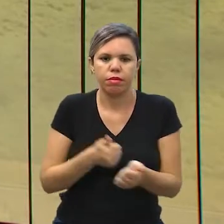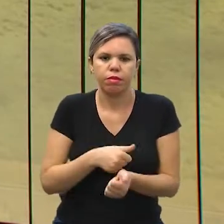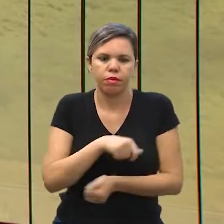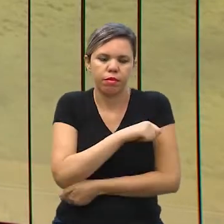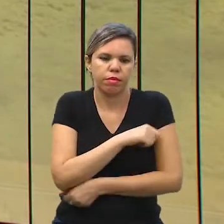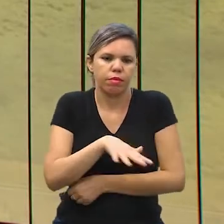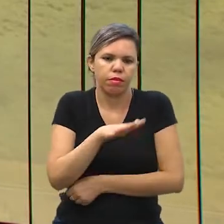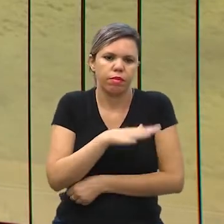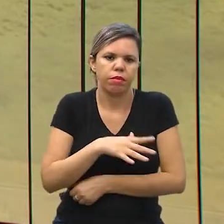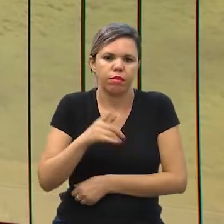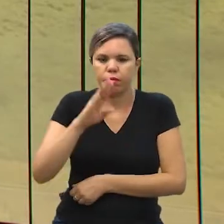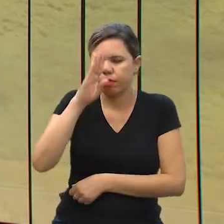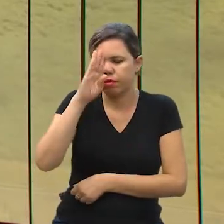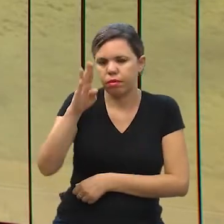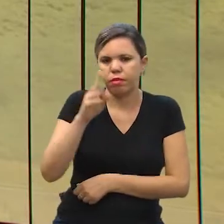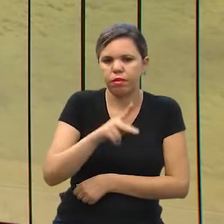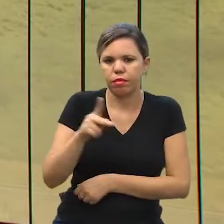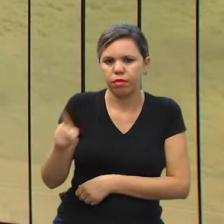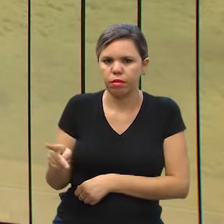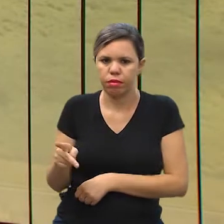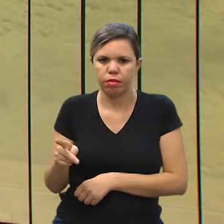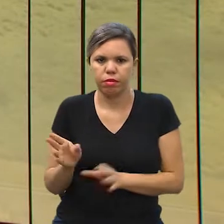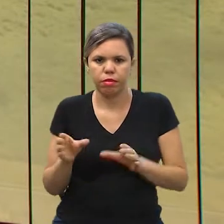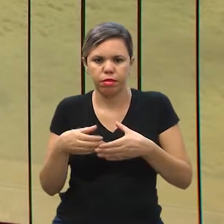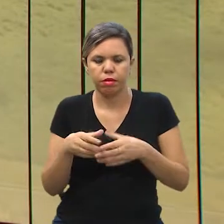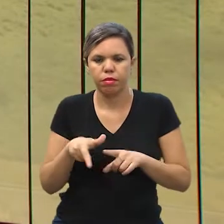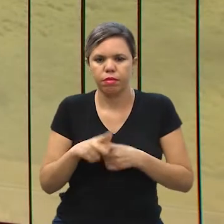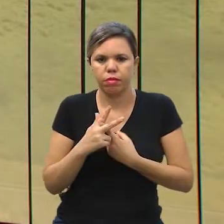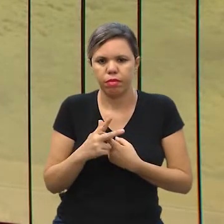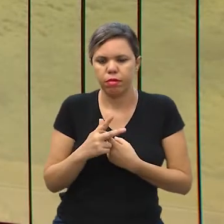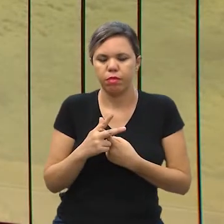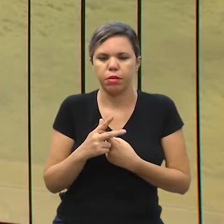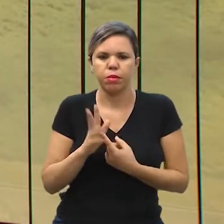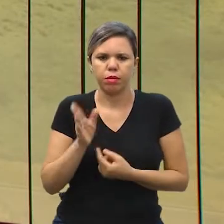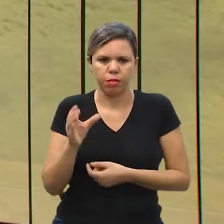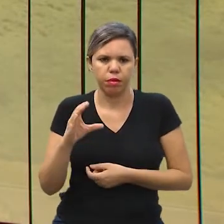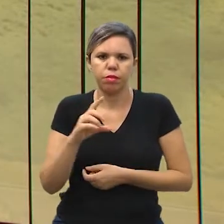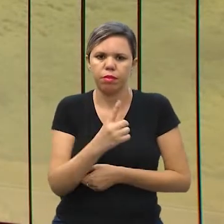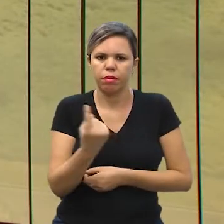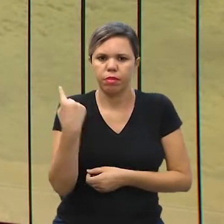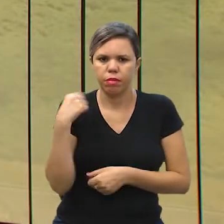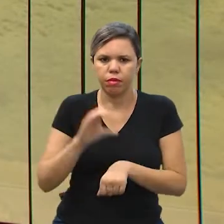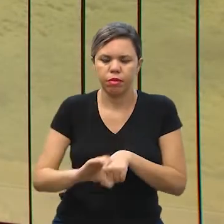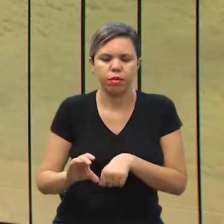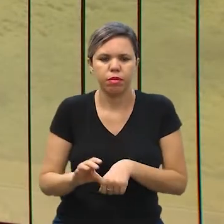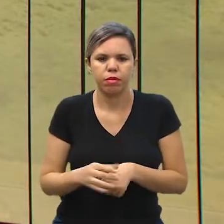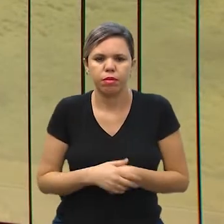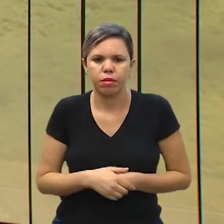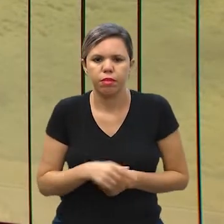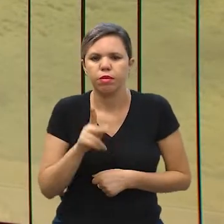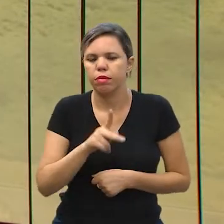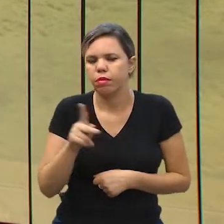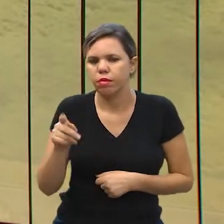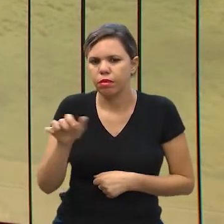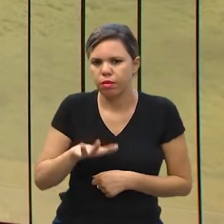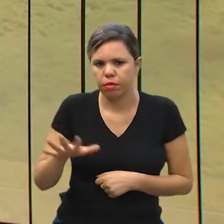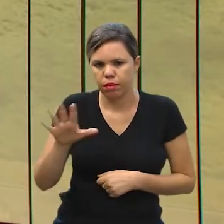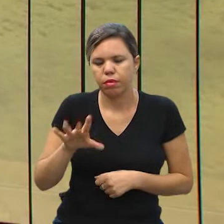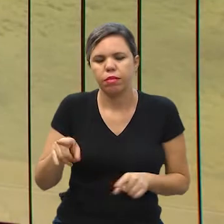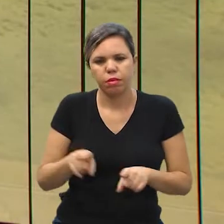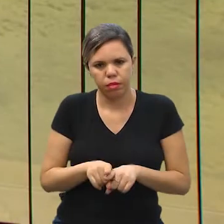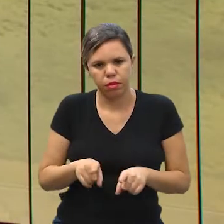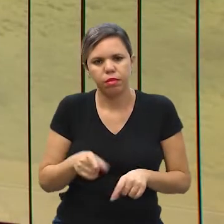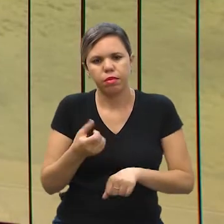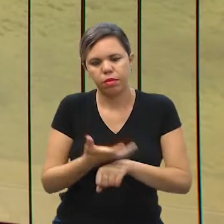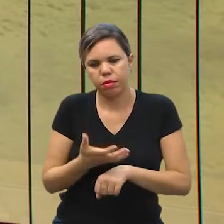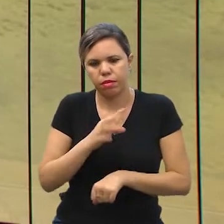relação muito próxima eu sou titular do departamento de mecânica lá já fui coordenador desse curso mas já fui professor em